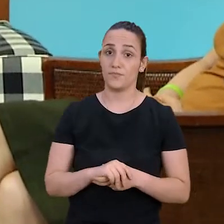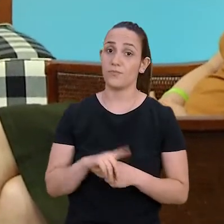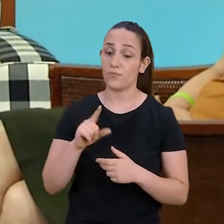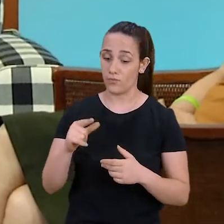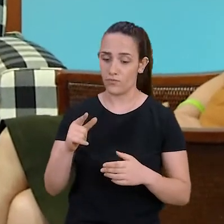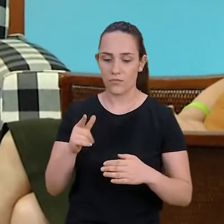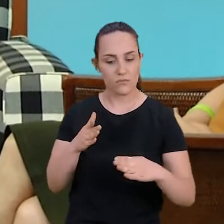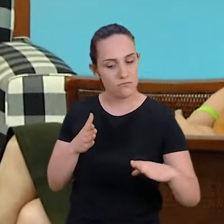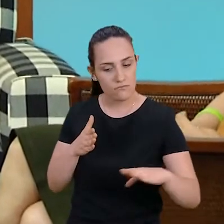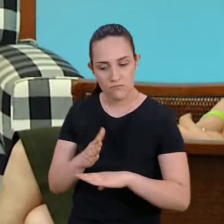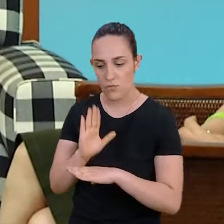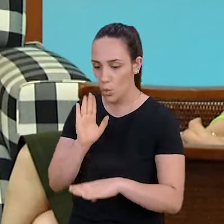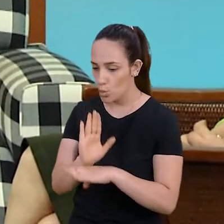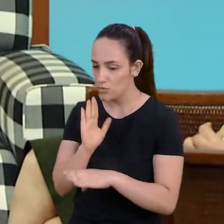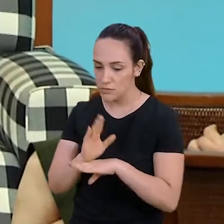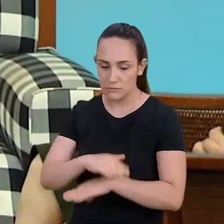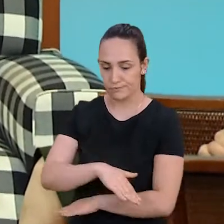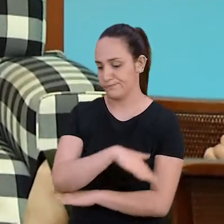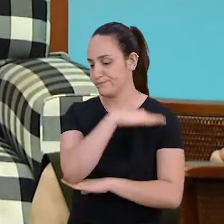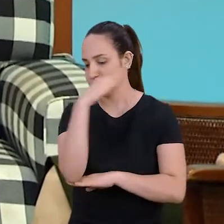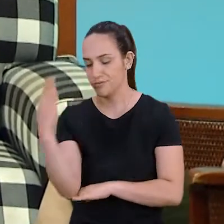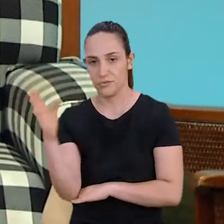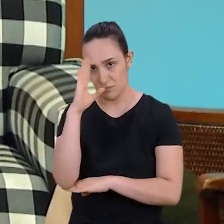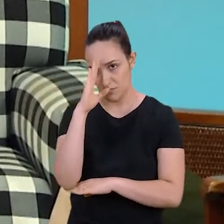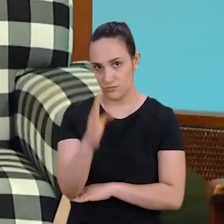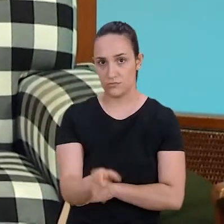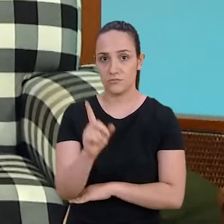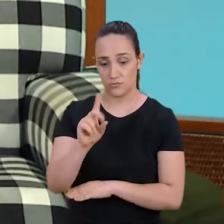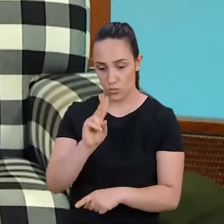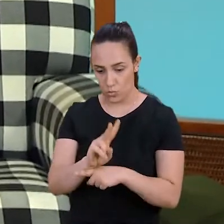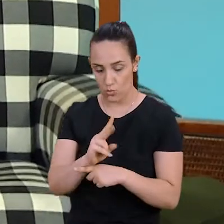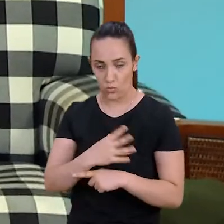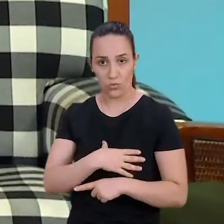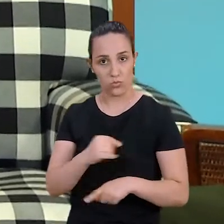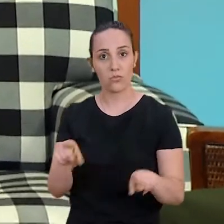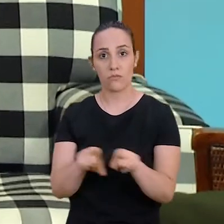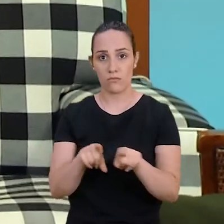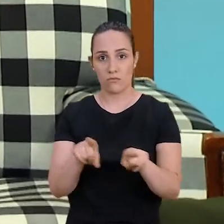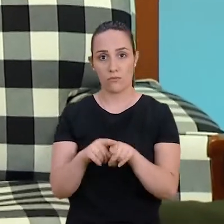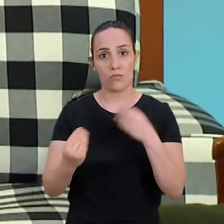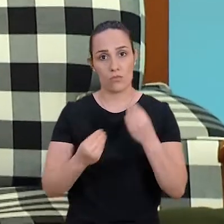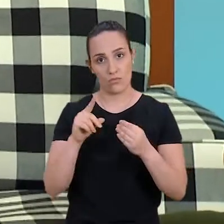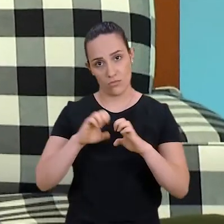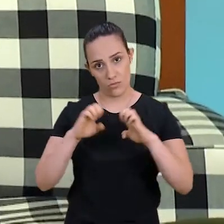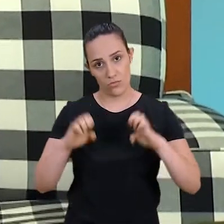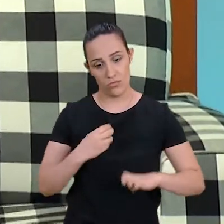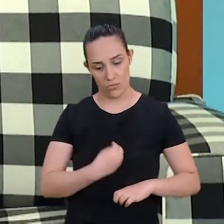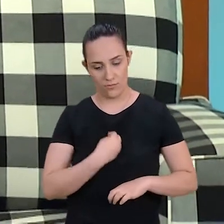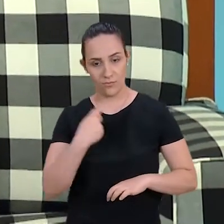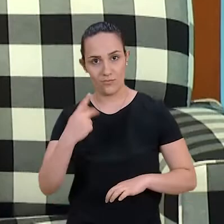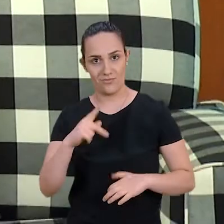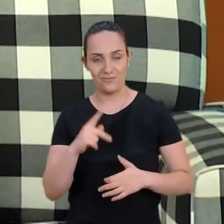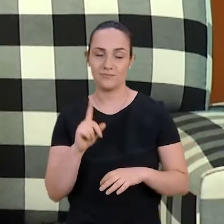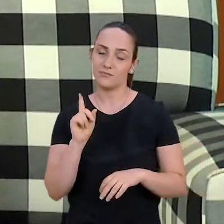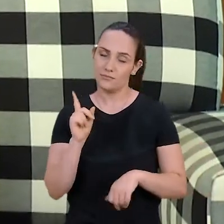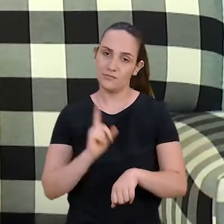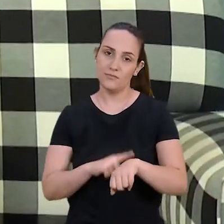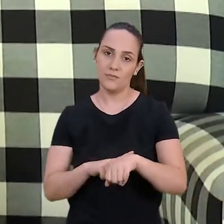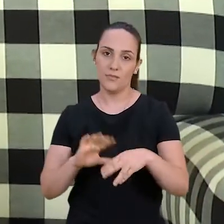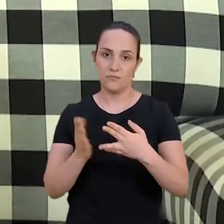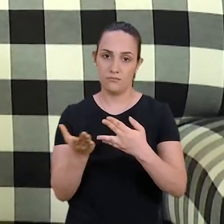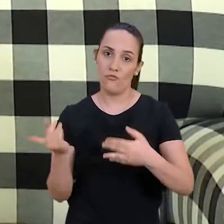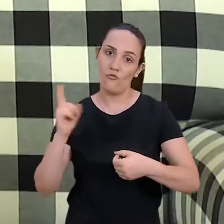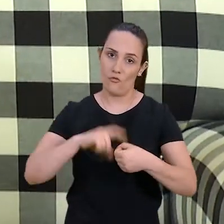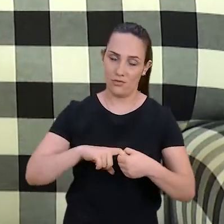dedicam diuturnamente, como você disse, na criação desses filhos e a estruturação da vida de vocês. Então, daqui a pouquinho a gente